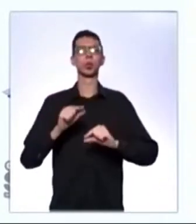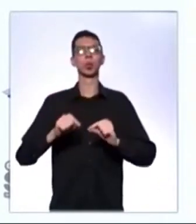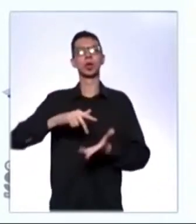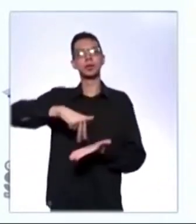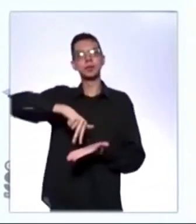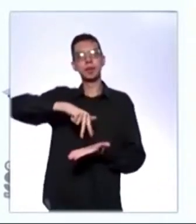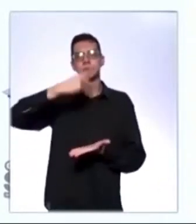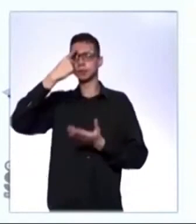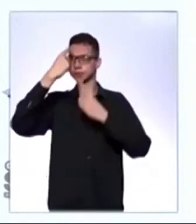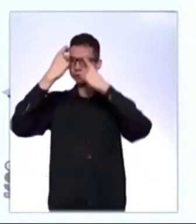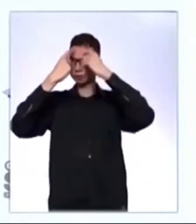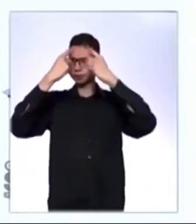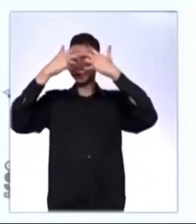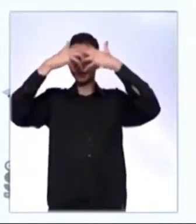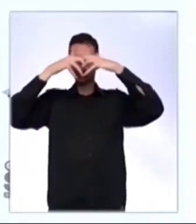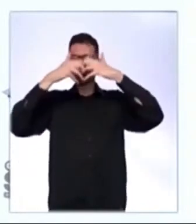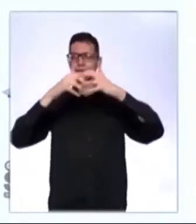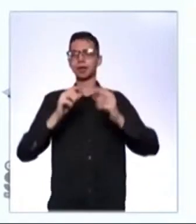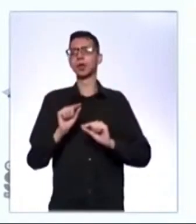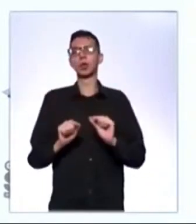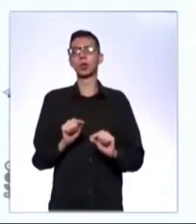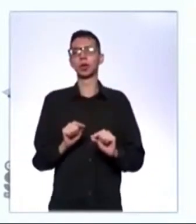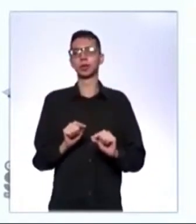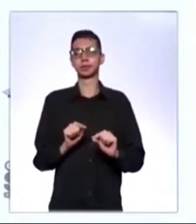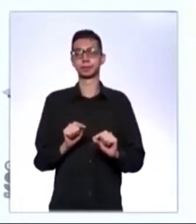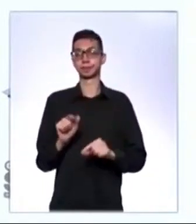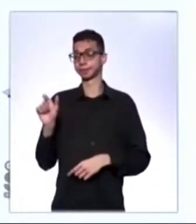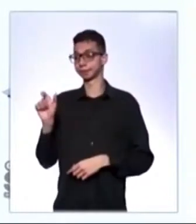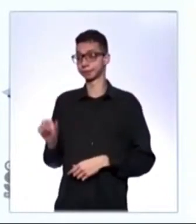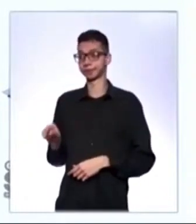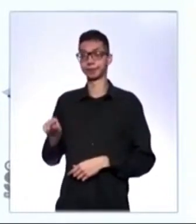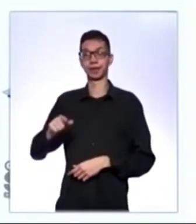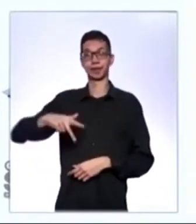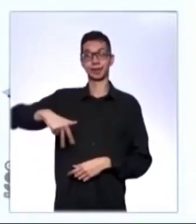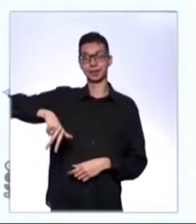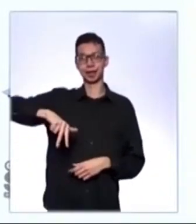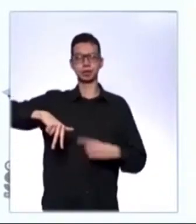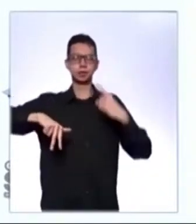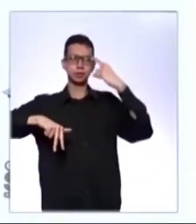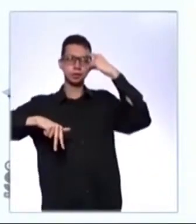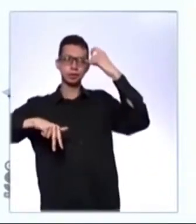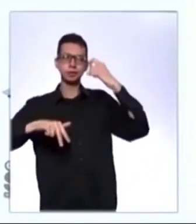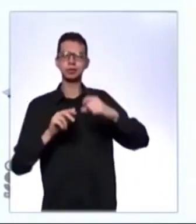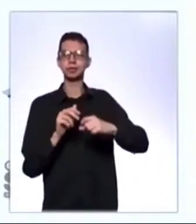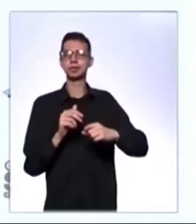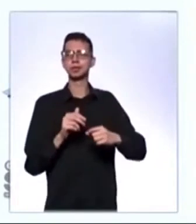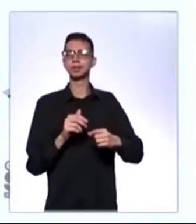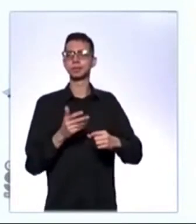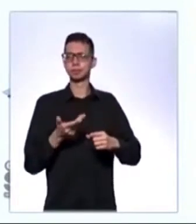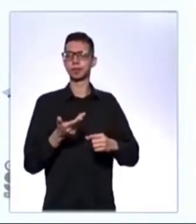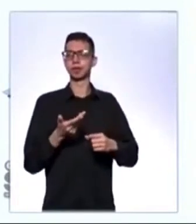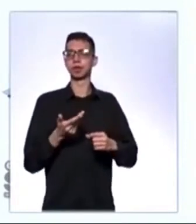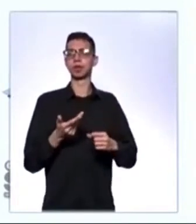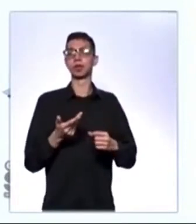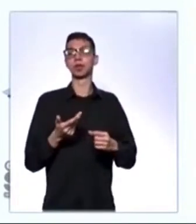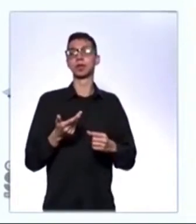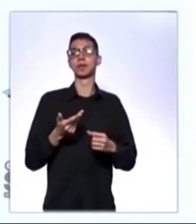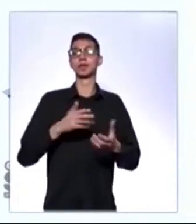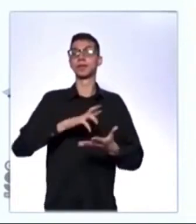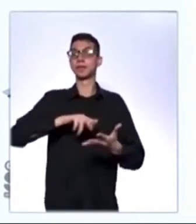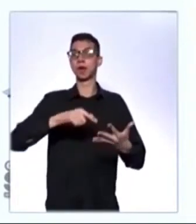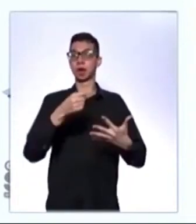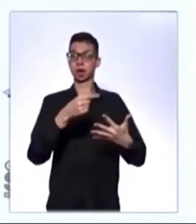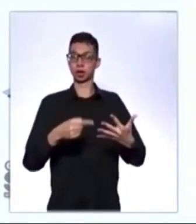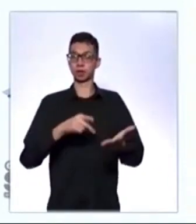passa por quais motivações? Quem está dançando dança de improviso, né? Várias questões aqui são verdadeiras, mas o